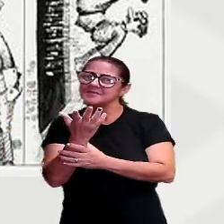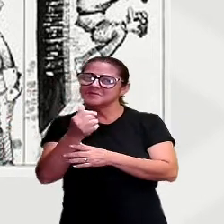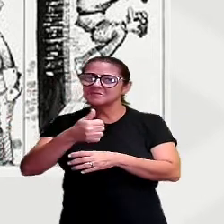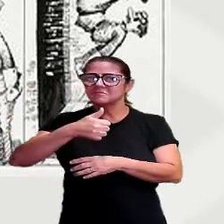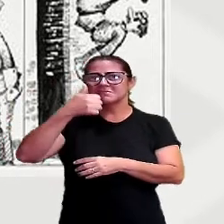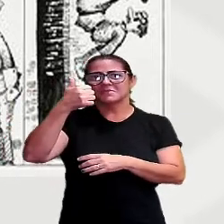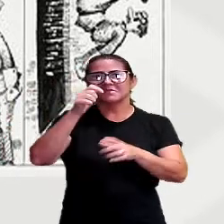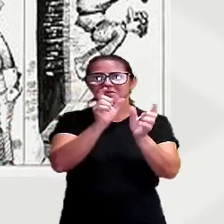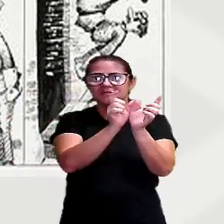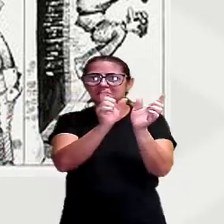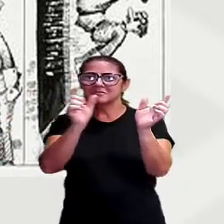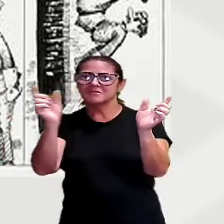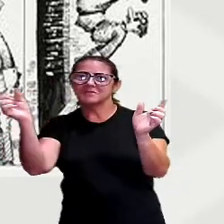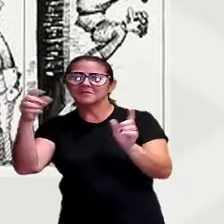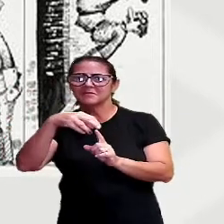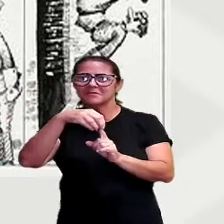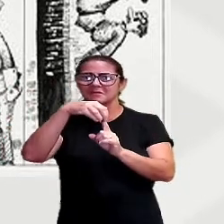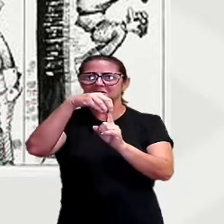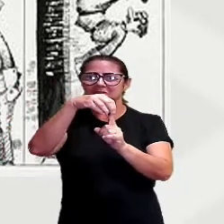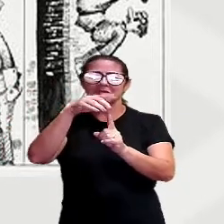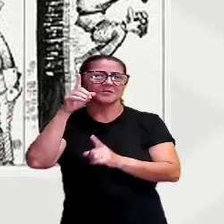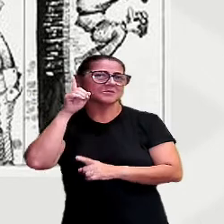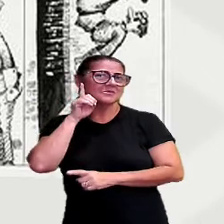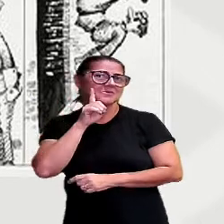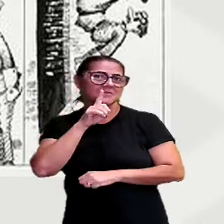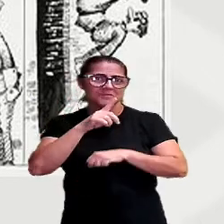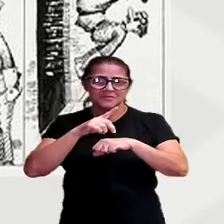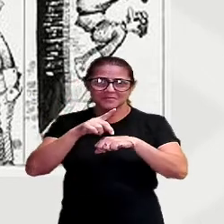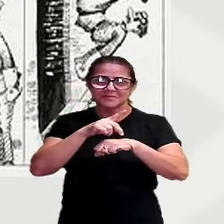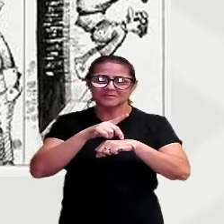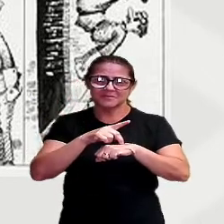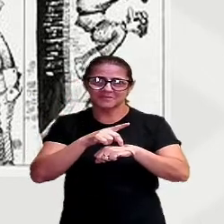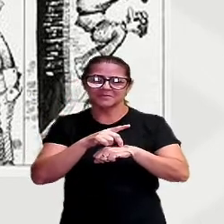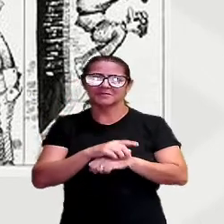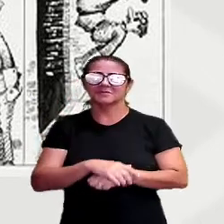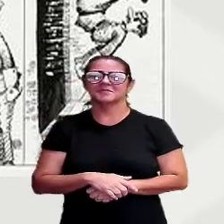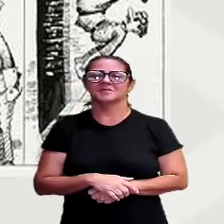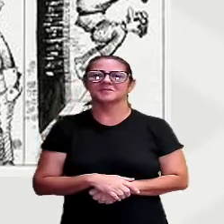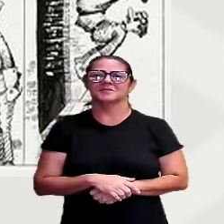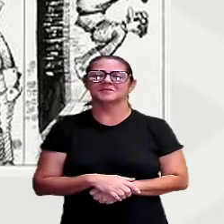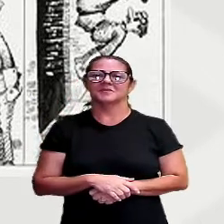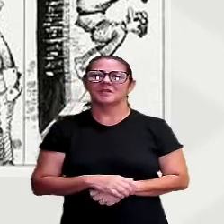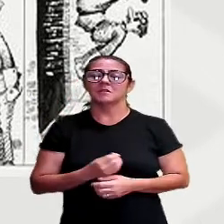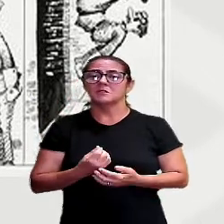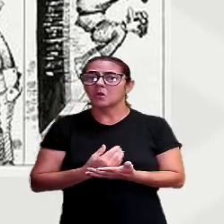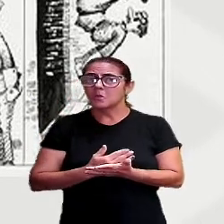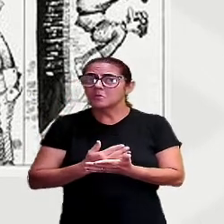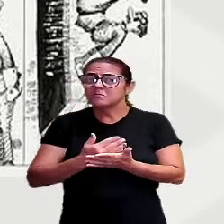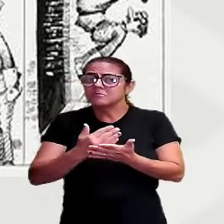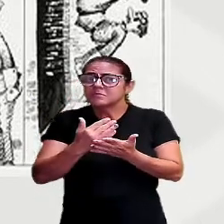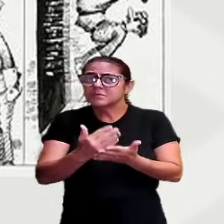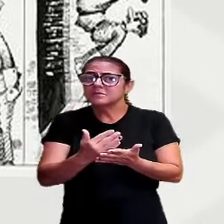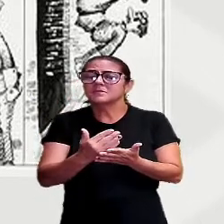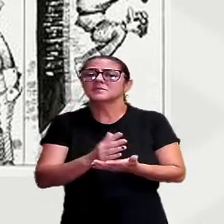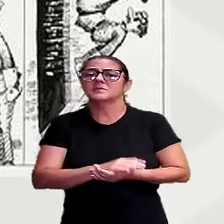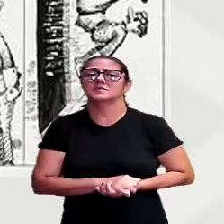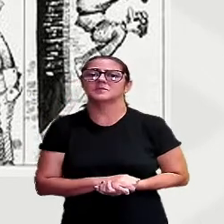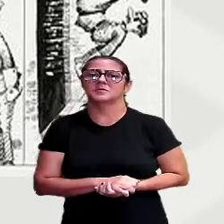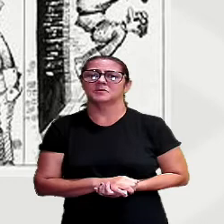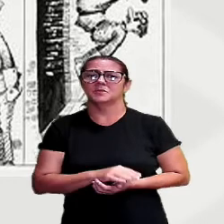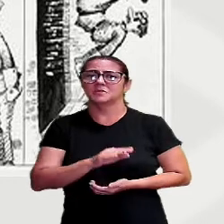tirinhas, principalmente porque surgiu nos Estados Unidos. E claro, tem como base, tem como pioneiro principal o